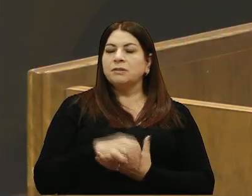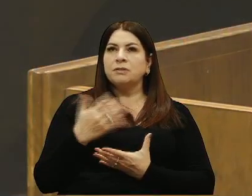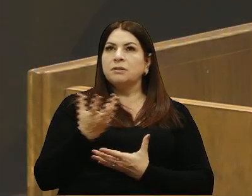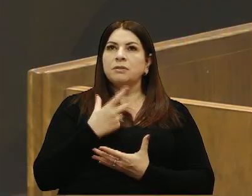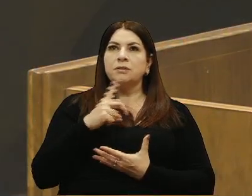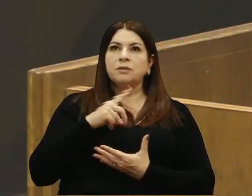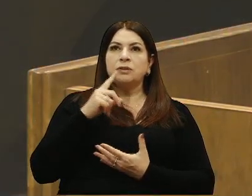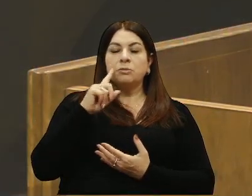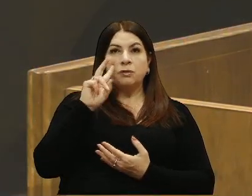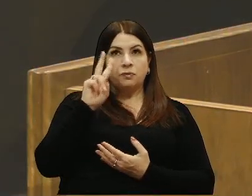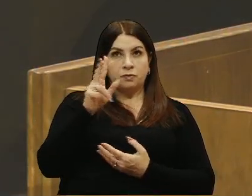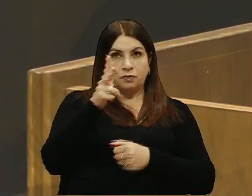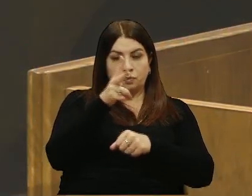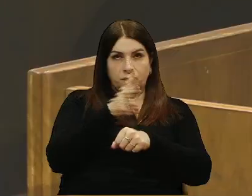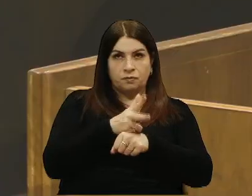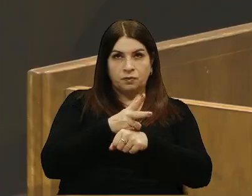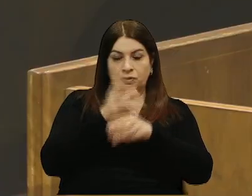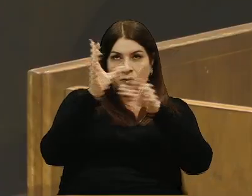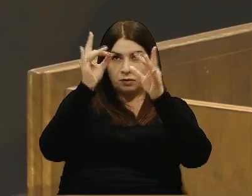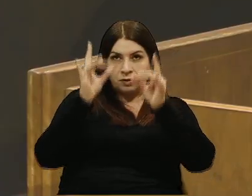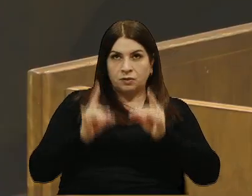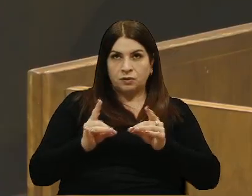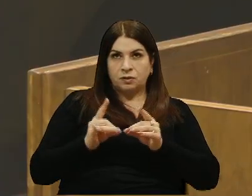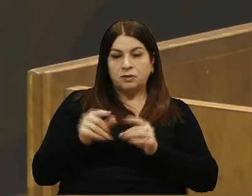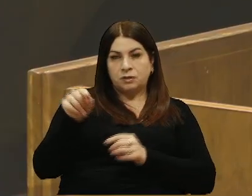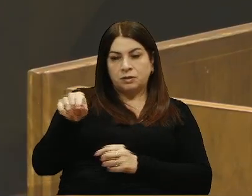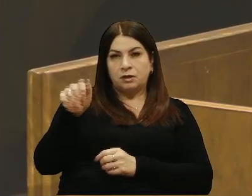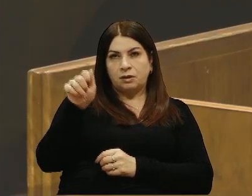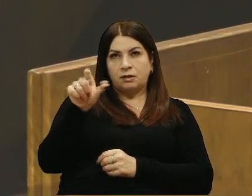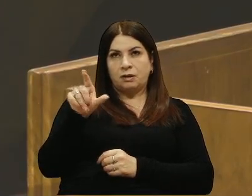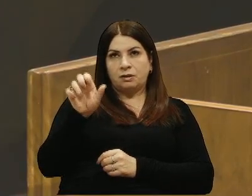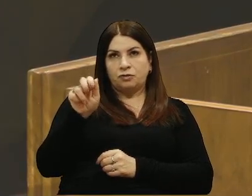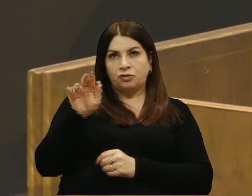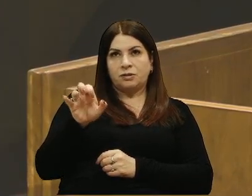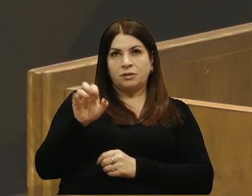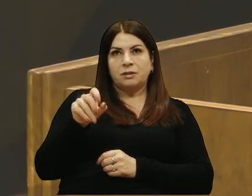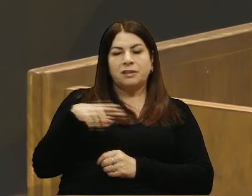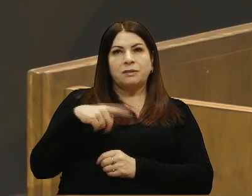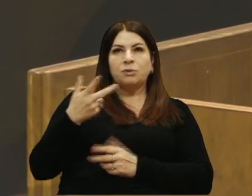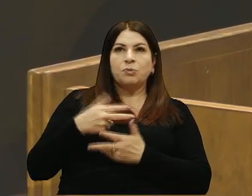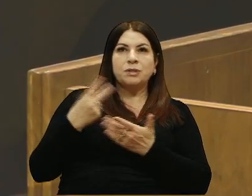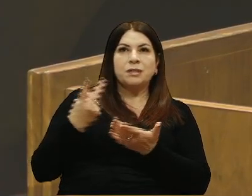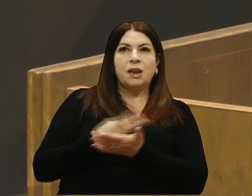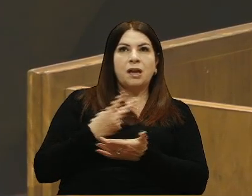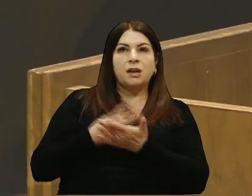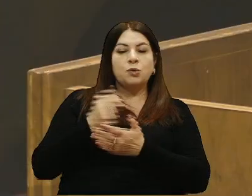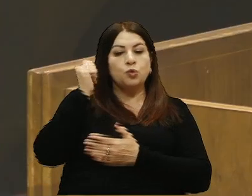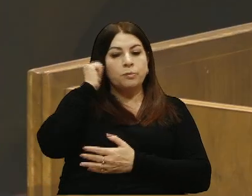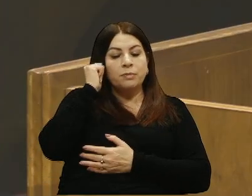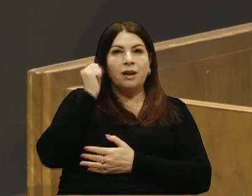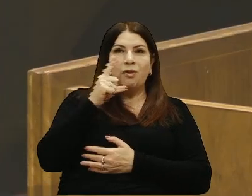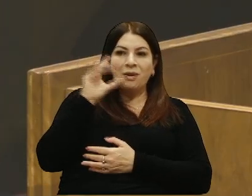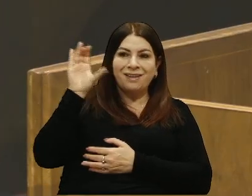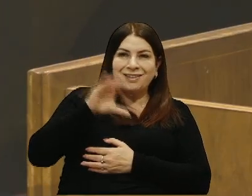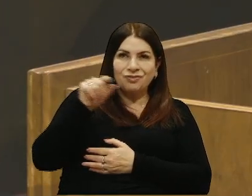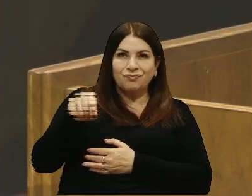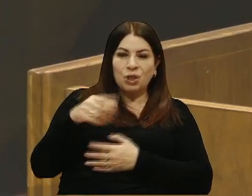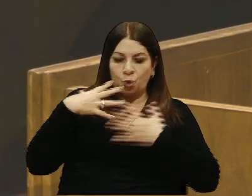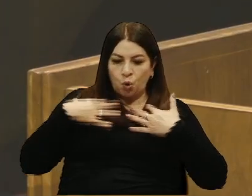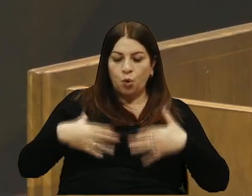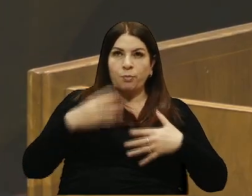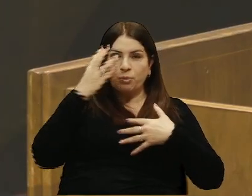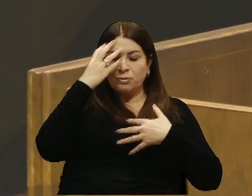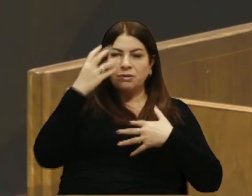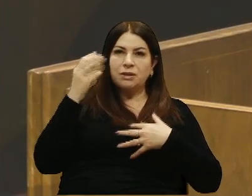Acabamos de ver o vídeo que detalha a situação do senhor Alexandre. Ele foi atacado de maneira hedionda enquanto dormia, tendo seu corpo e